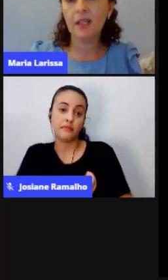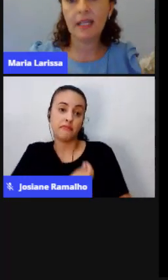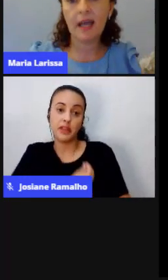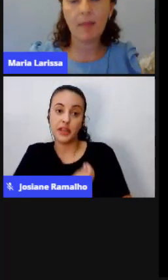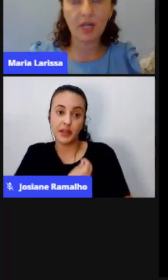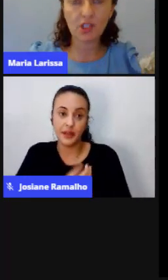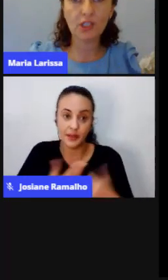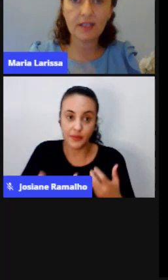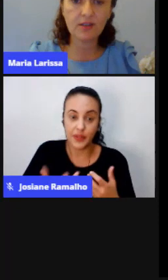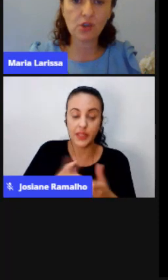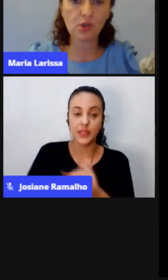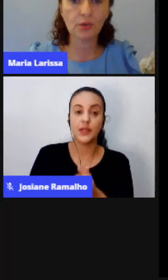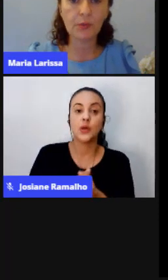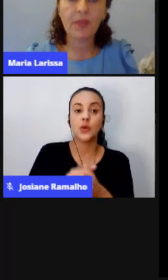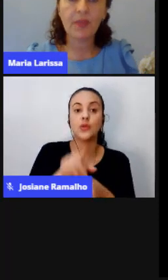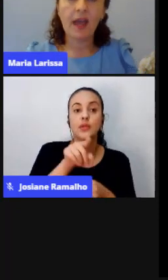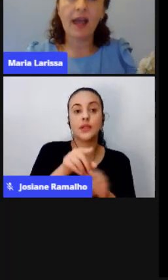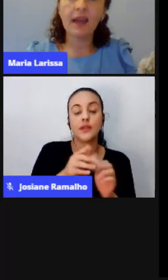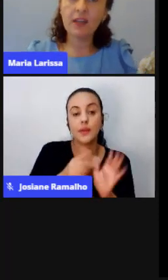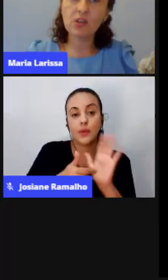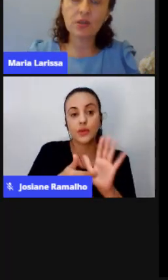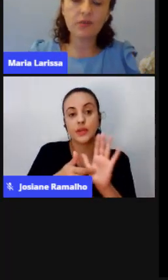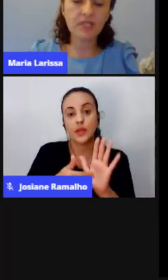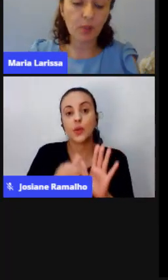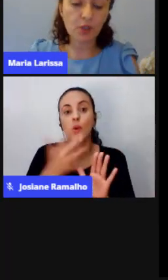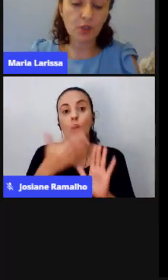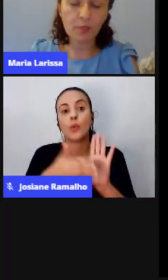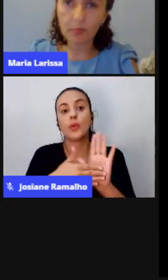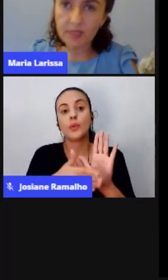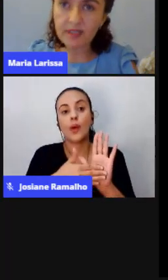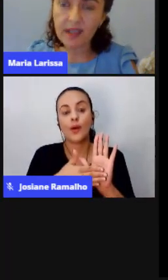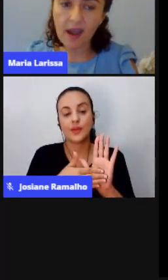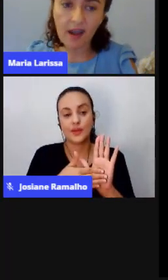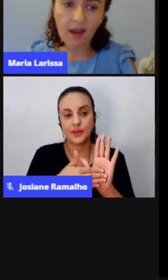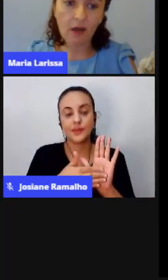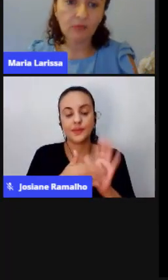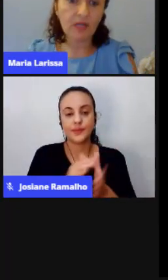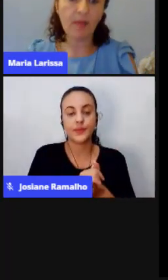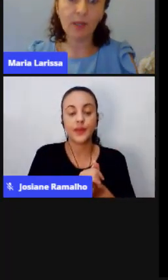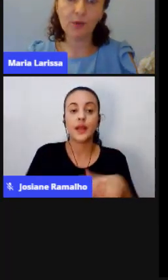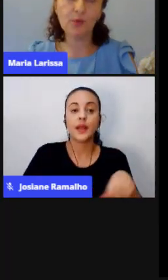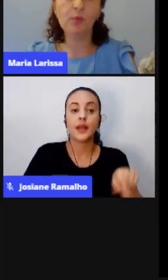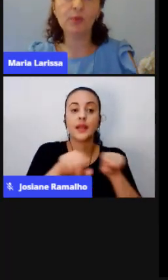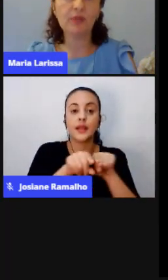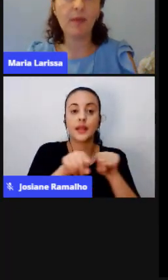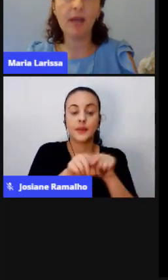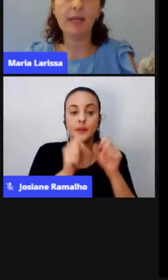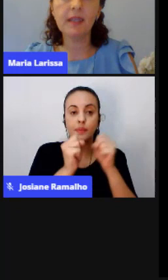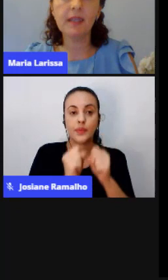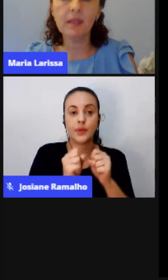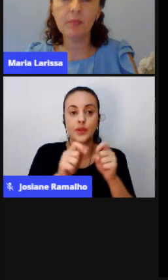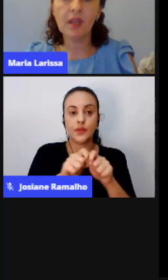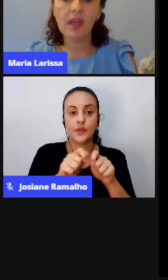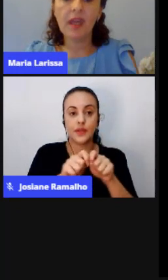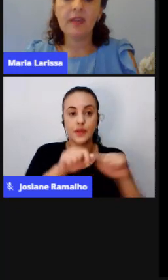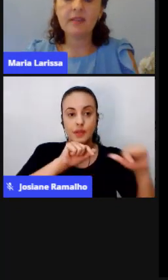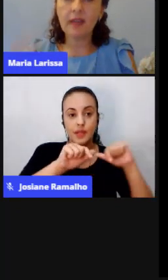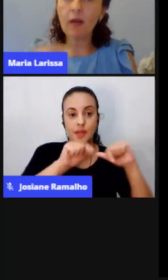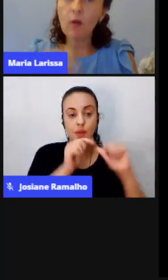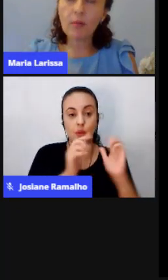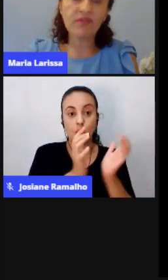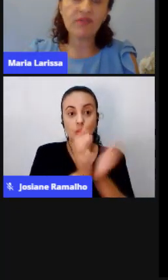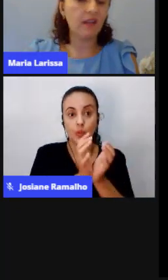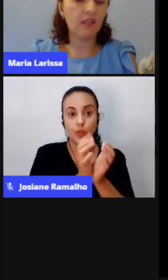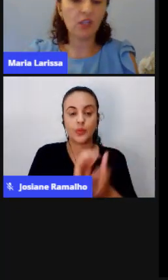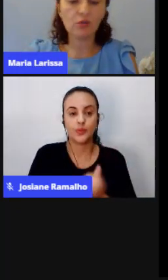meta, a partir desse jogo. Além disso, você pode propiciar um trabalho em grupo, um trabalho em equipe.